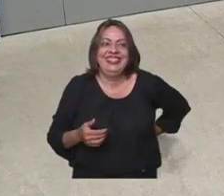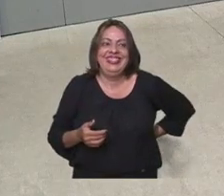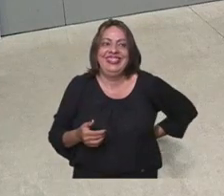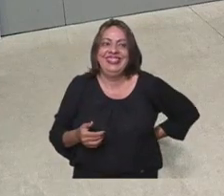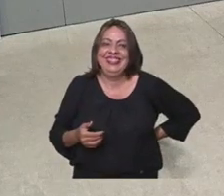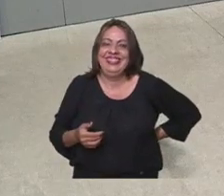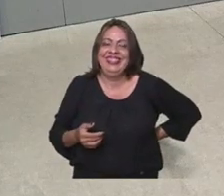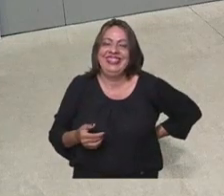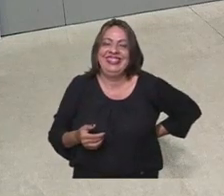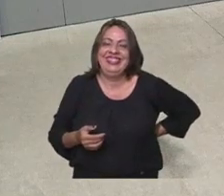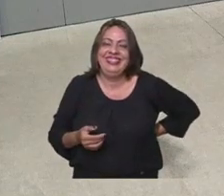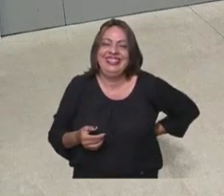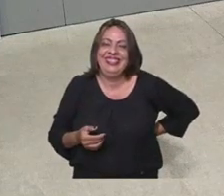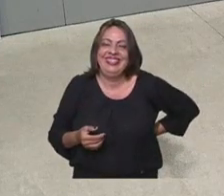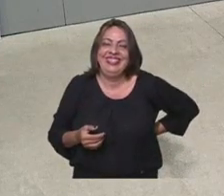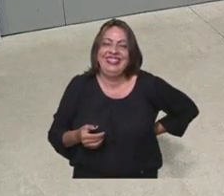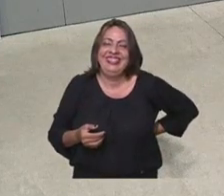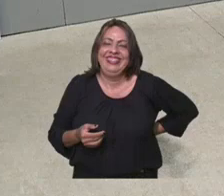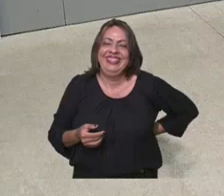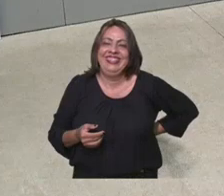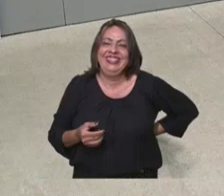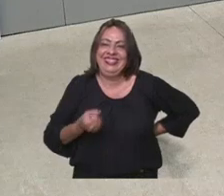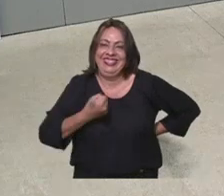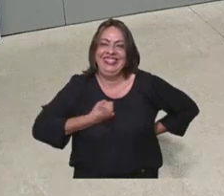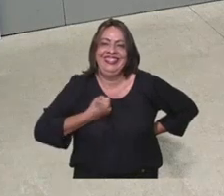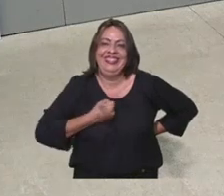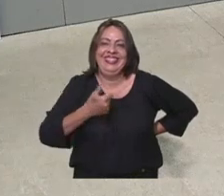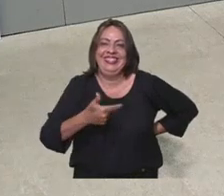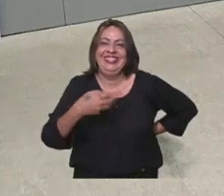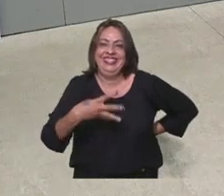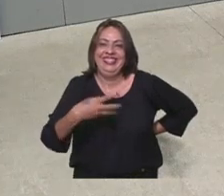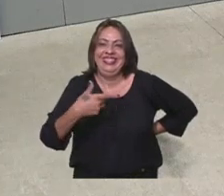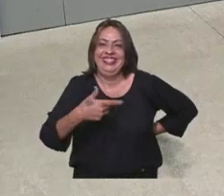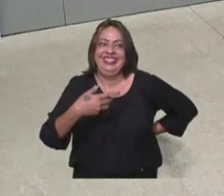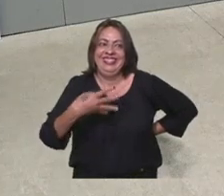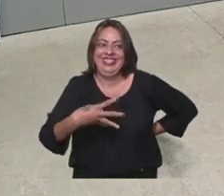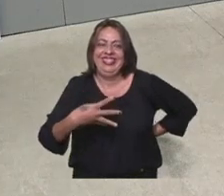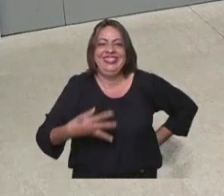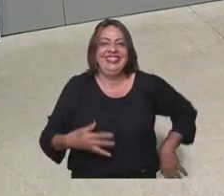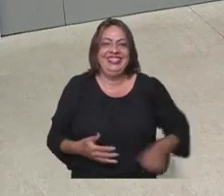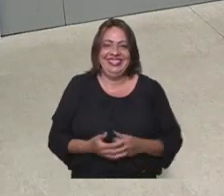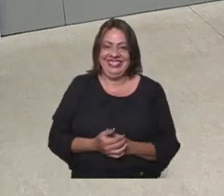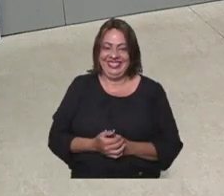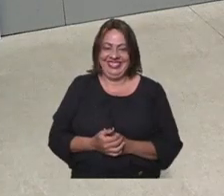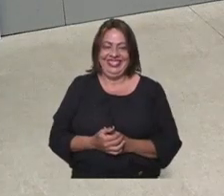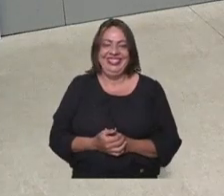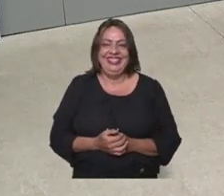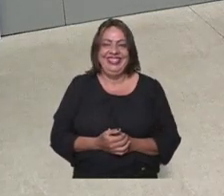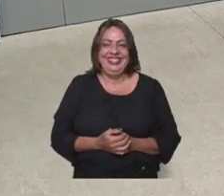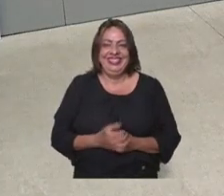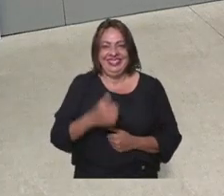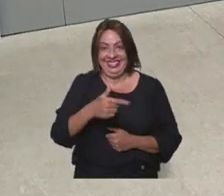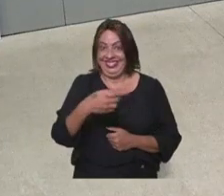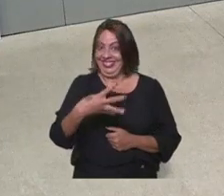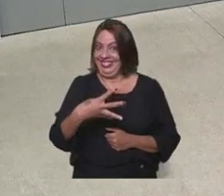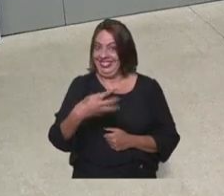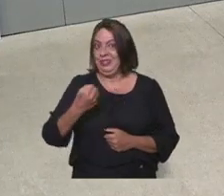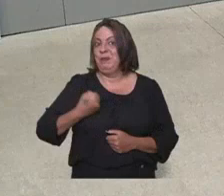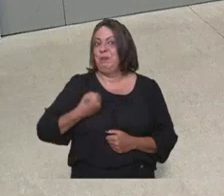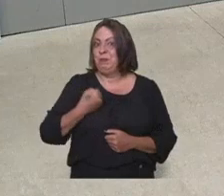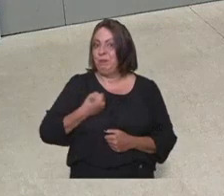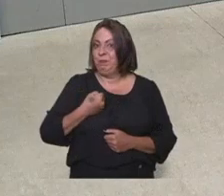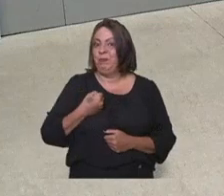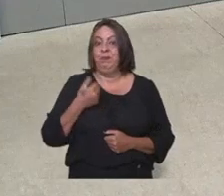de casa, comece a marcar comigo, bolinha de número 24, 24. Subiu 24, subiu